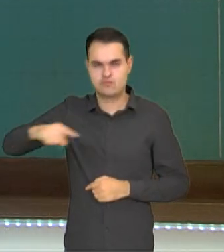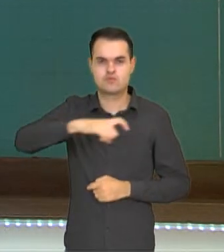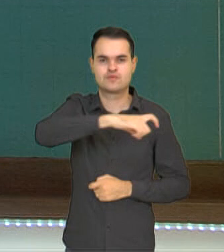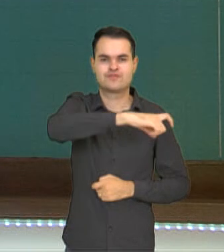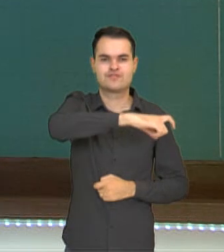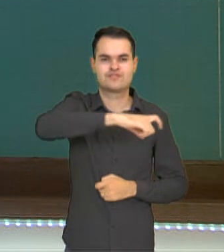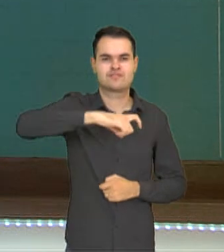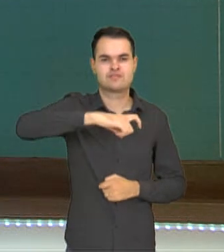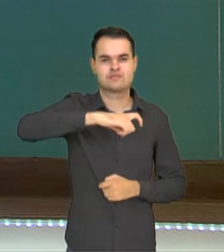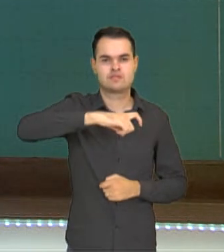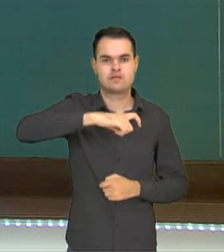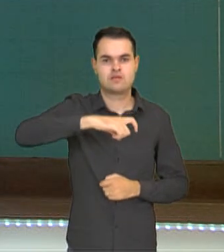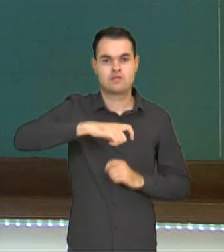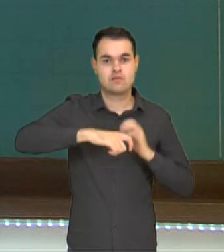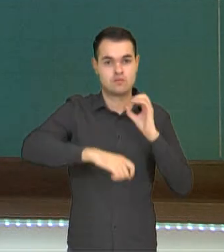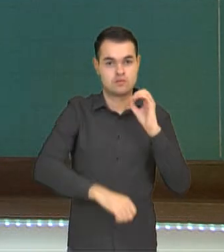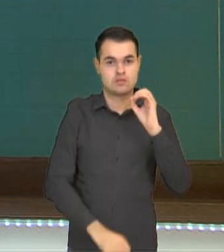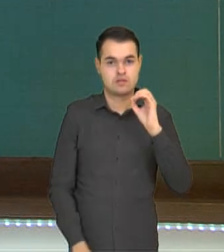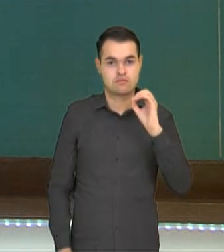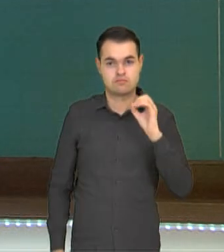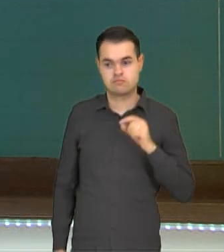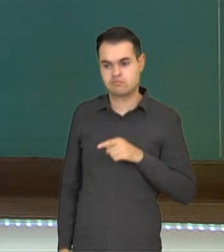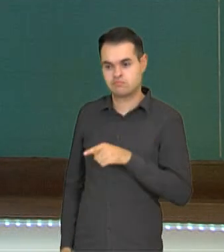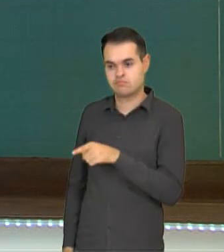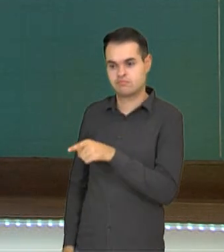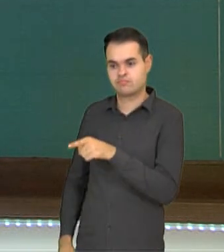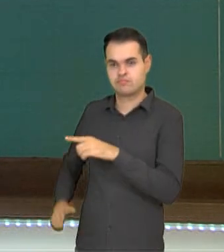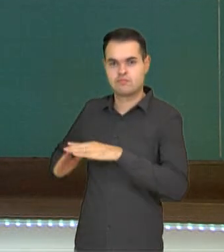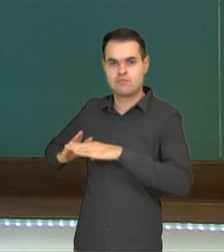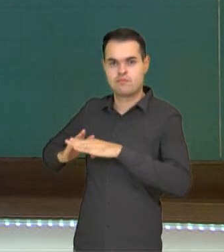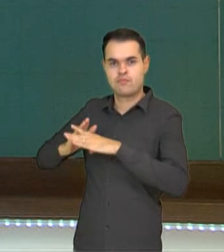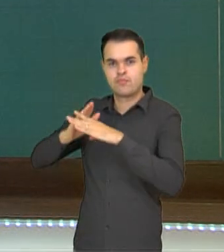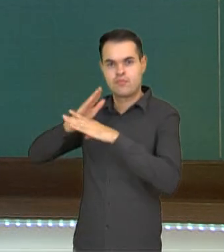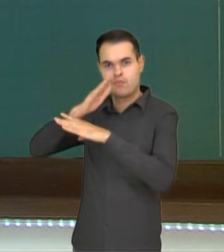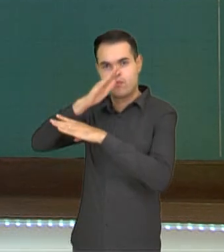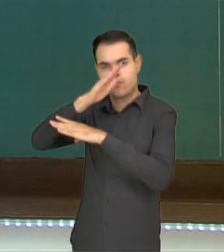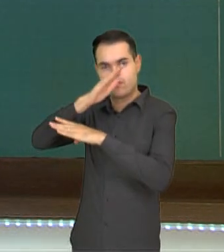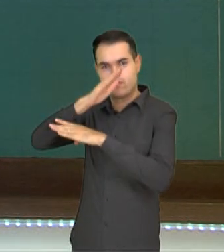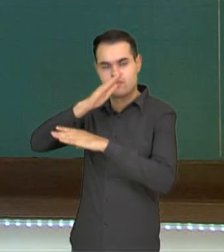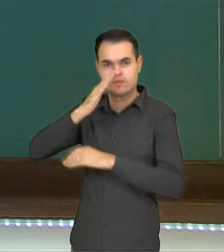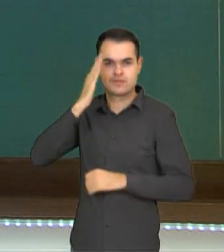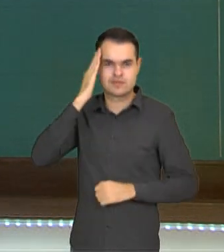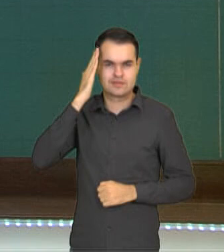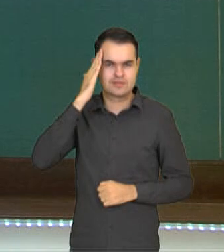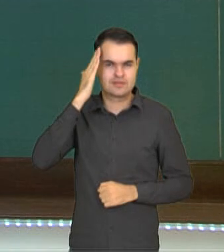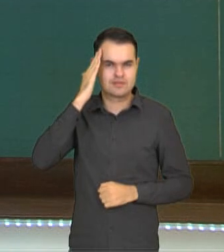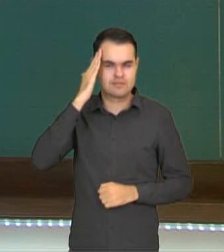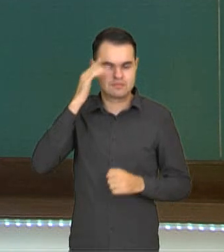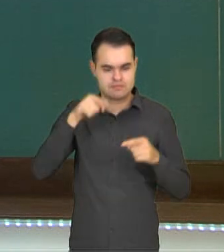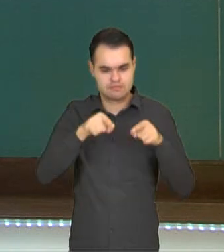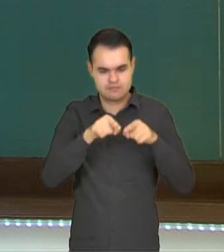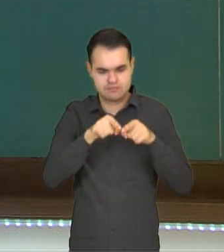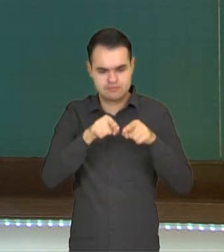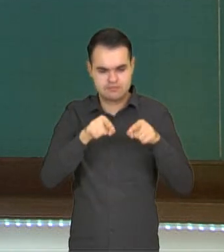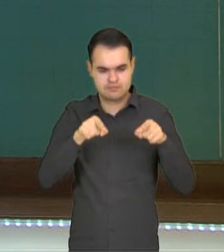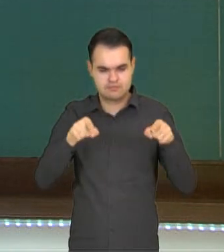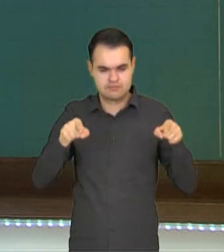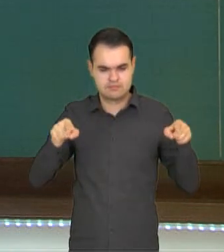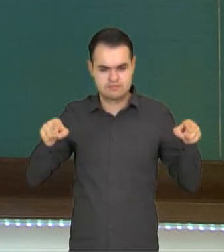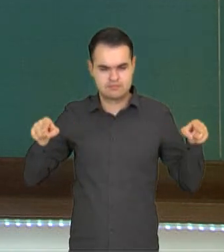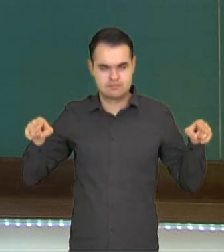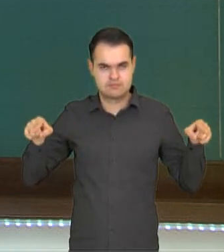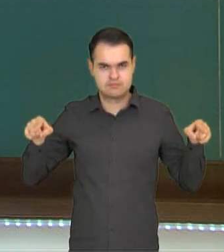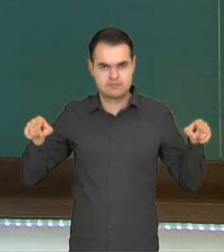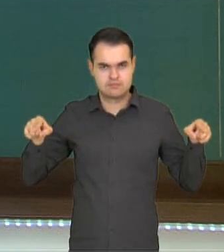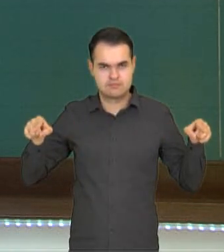dessa função, a raiz dessa função, é onde corta o eixo x, que é aquele eixo horizontal. É lá onde a reta corta